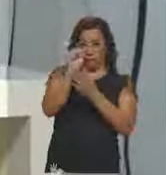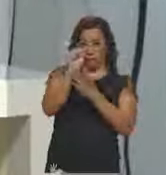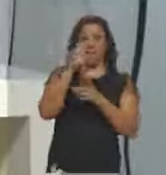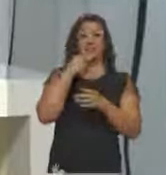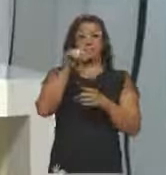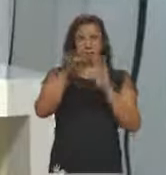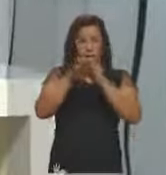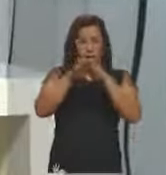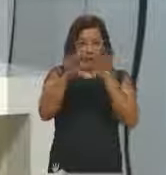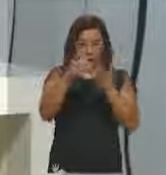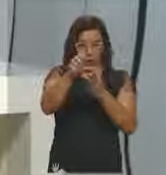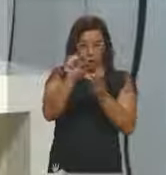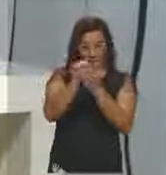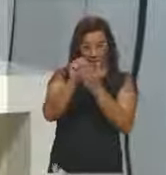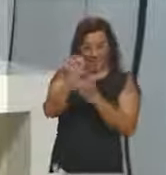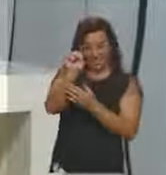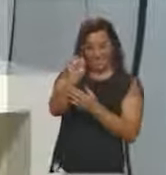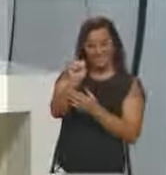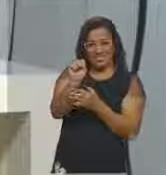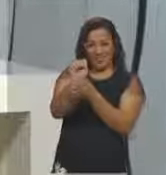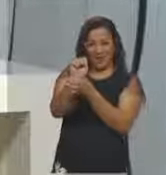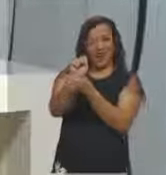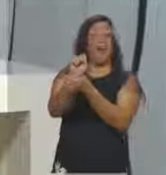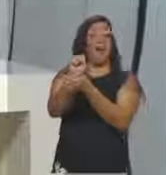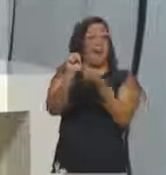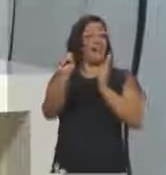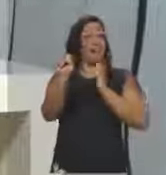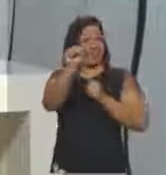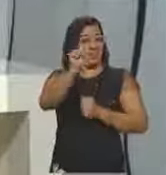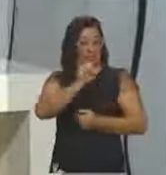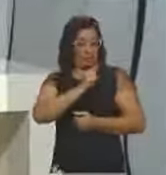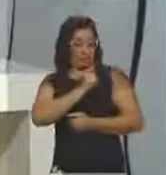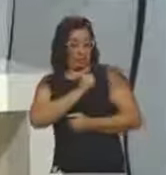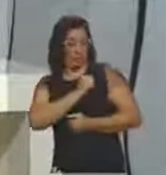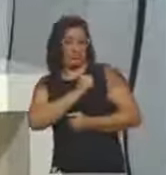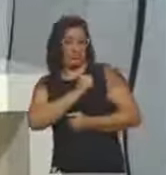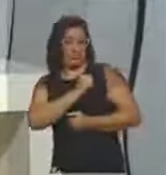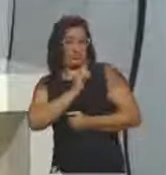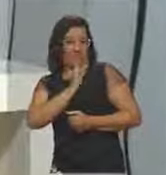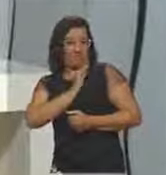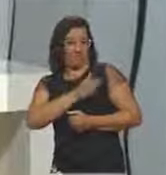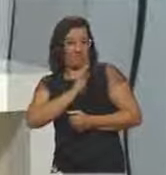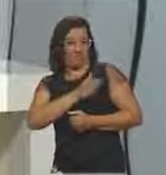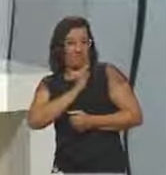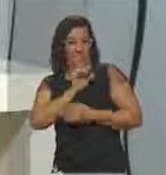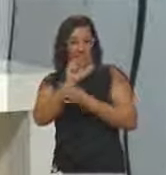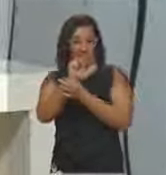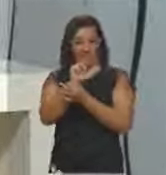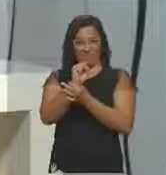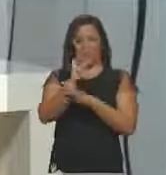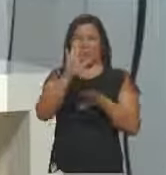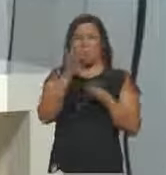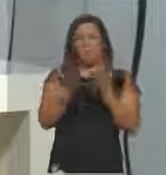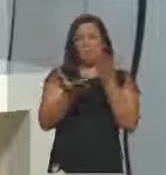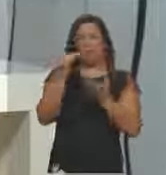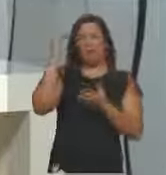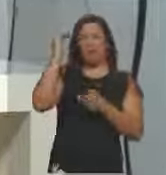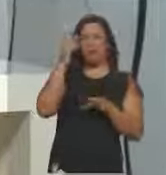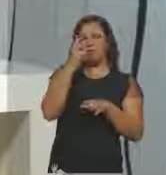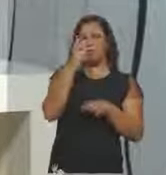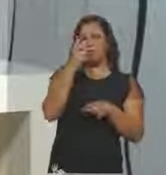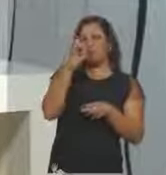você fechar aí sua mão agora, você vai ter ideia do tamanho do seu coração. Em um adulto, pesa mais ou menos